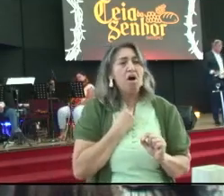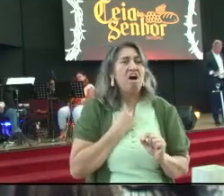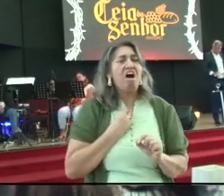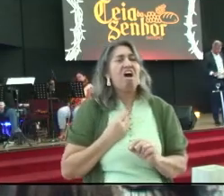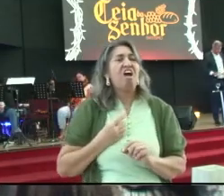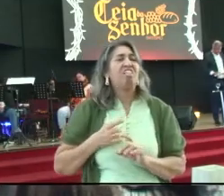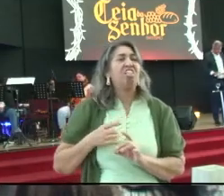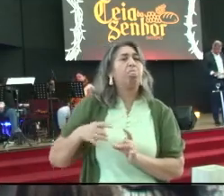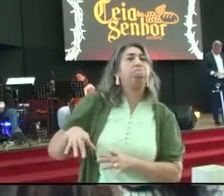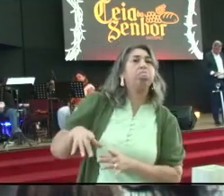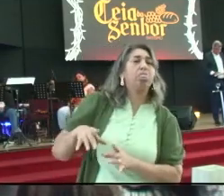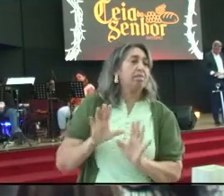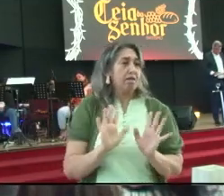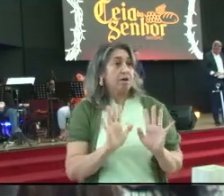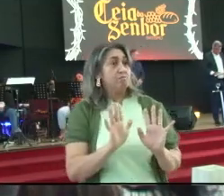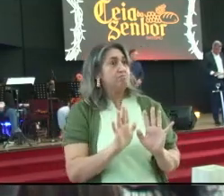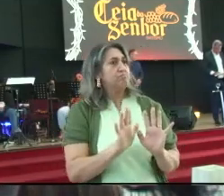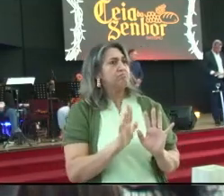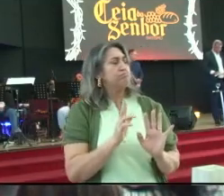inegociáveis.